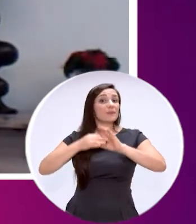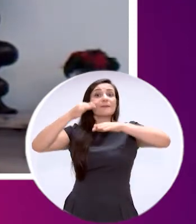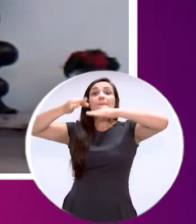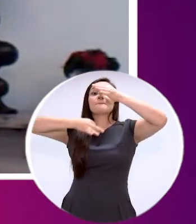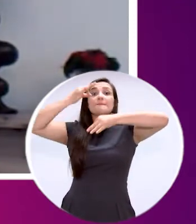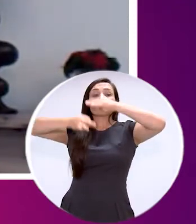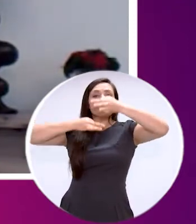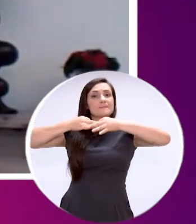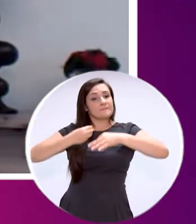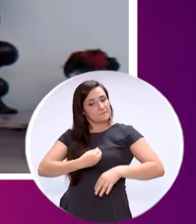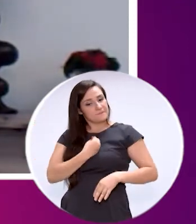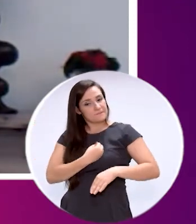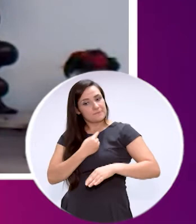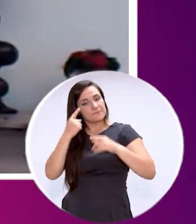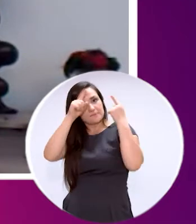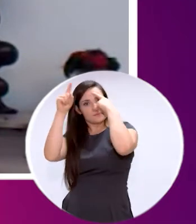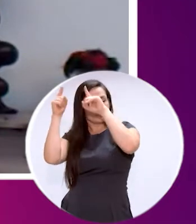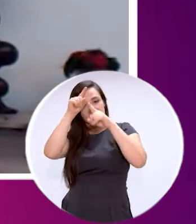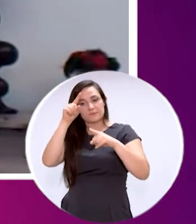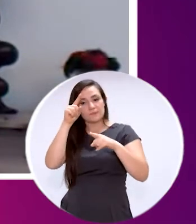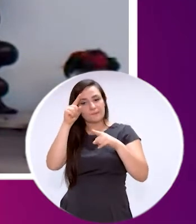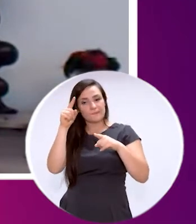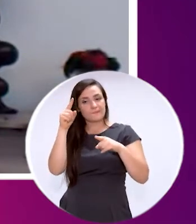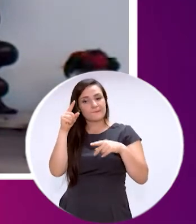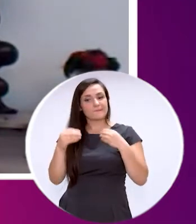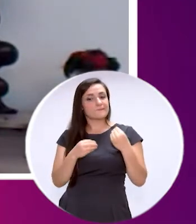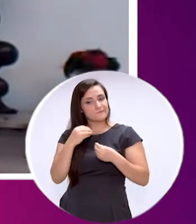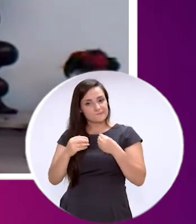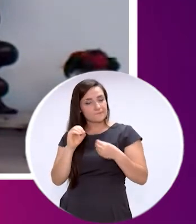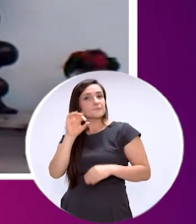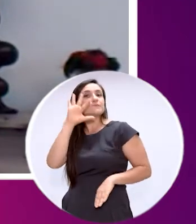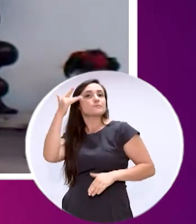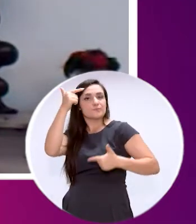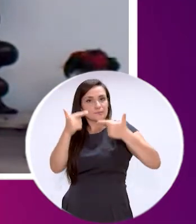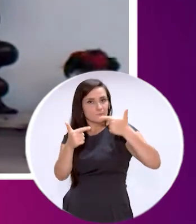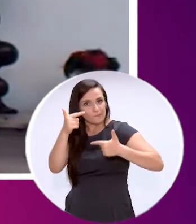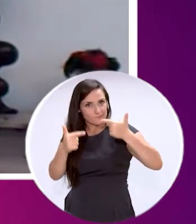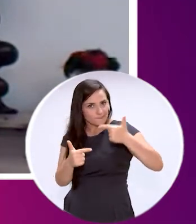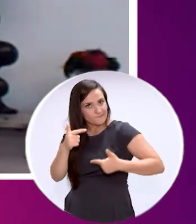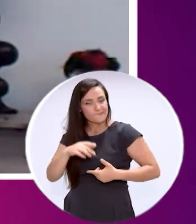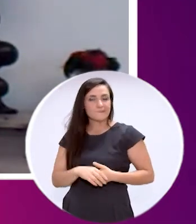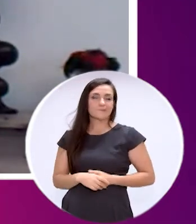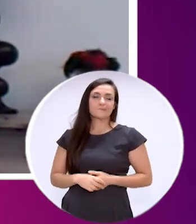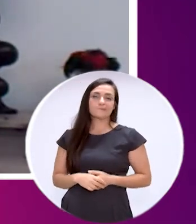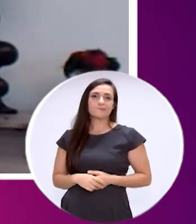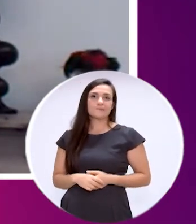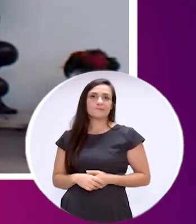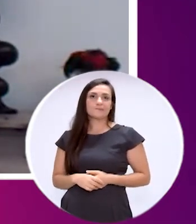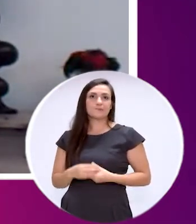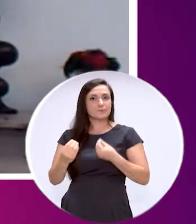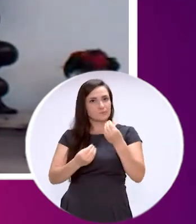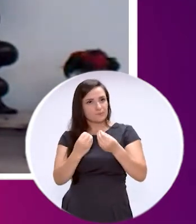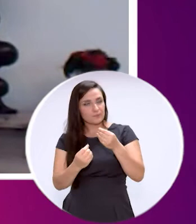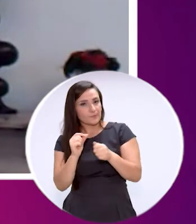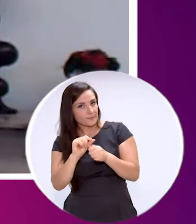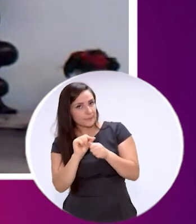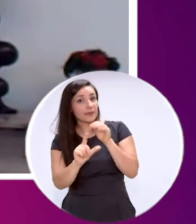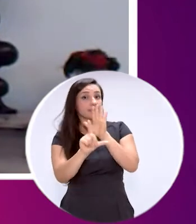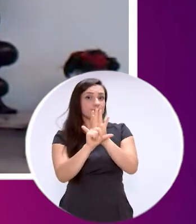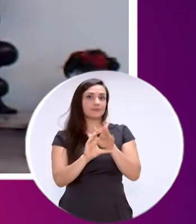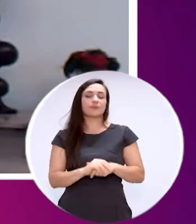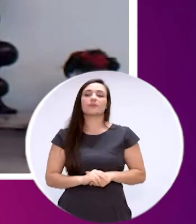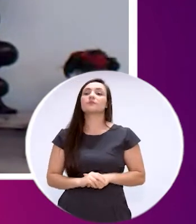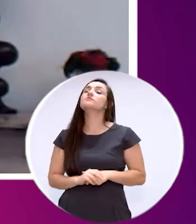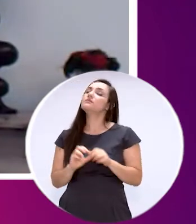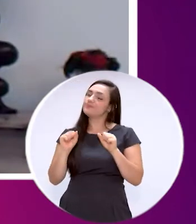de participar do processo de construção das políticas, do processo de construção das legislações. Então, o